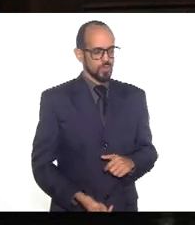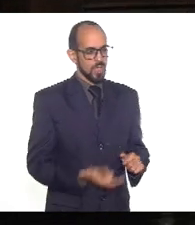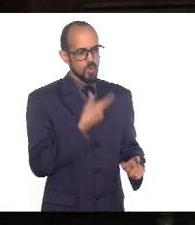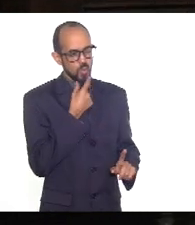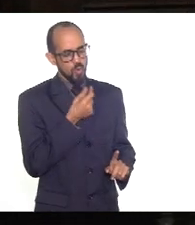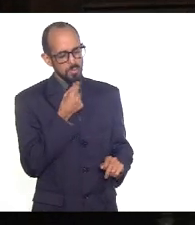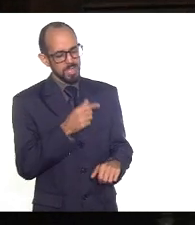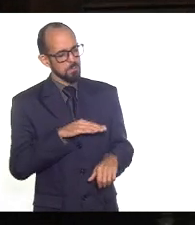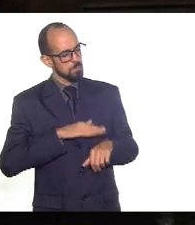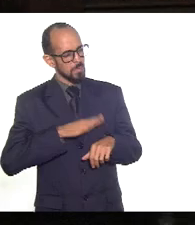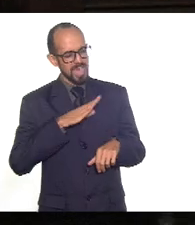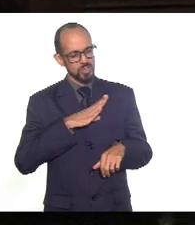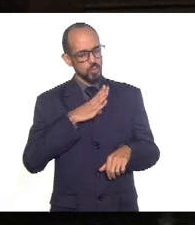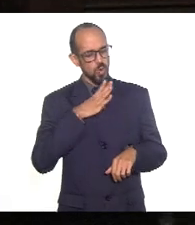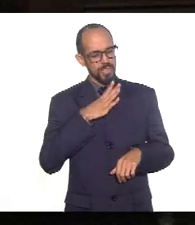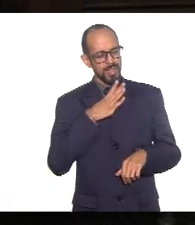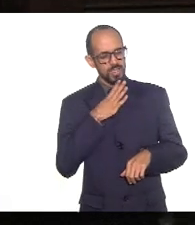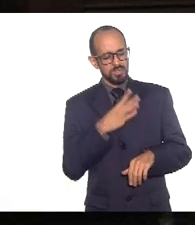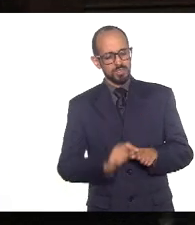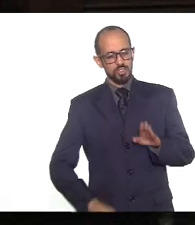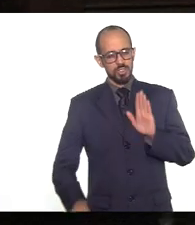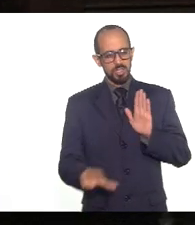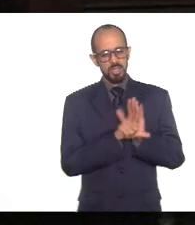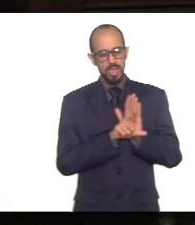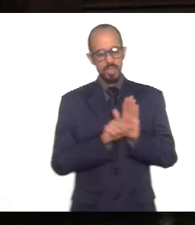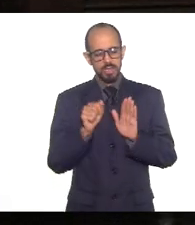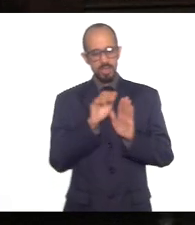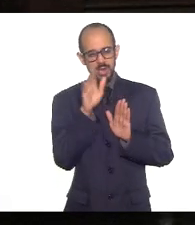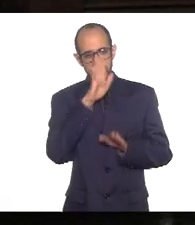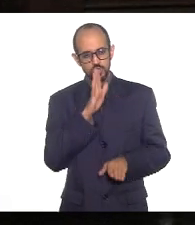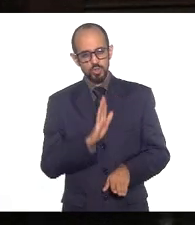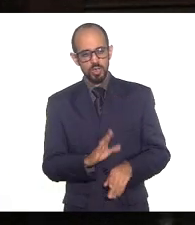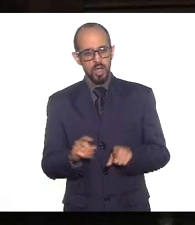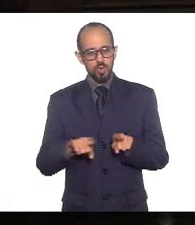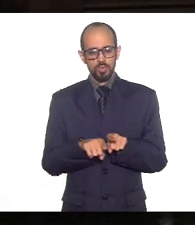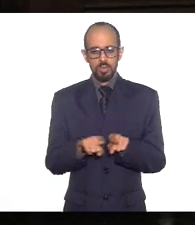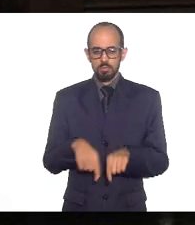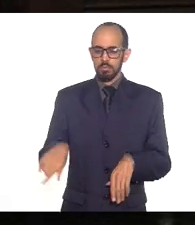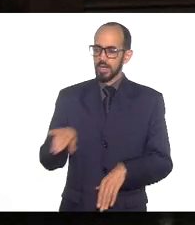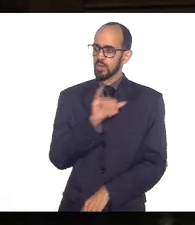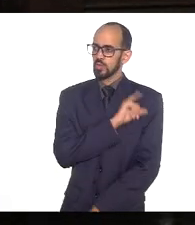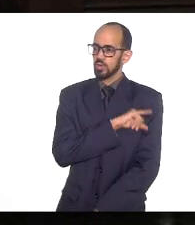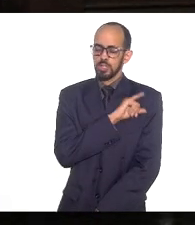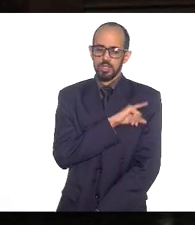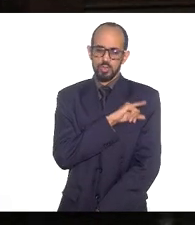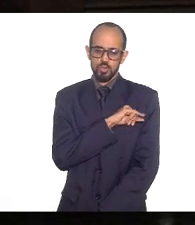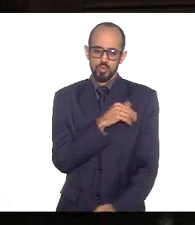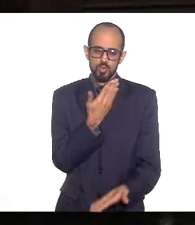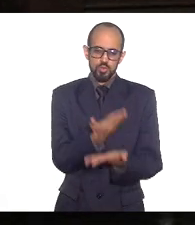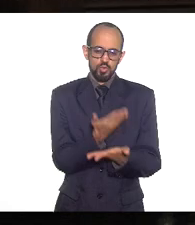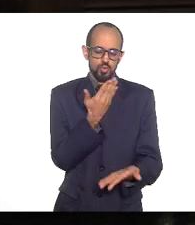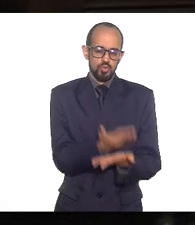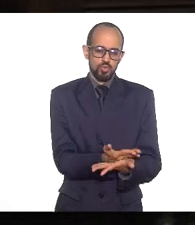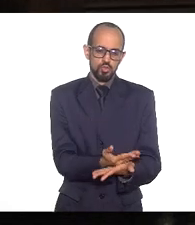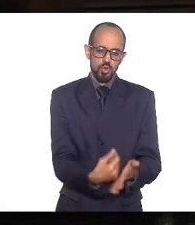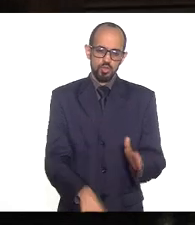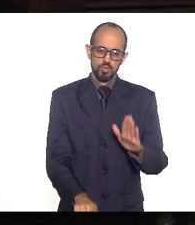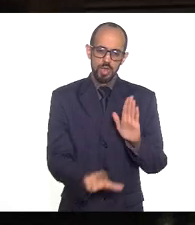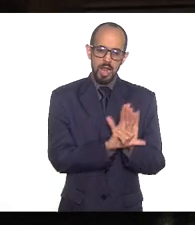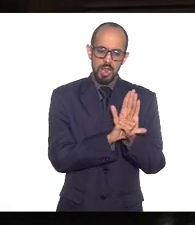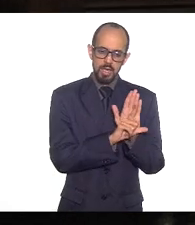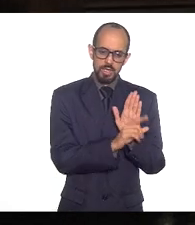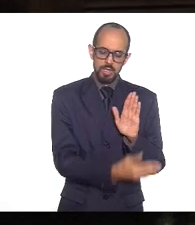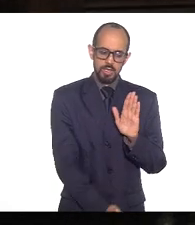conhece de lei nacional estadual um profundo estudioso da legislação